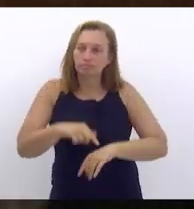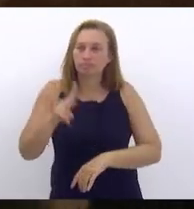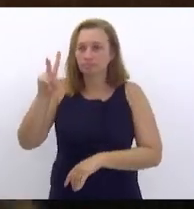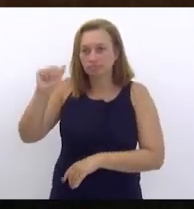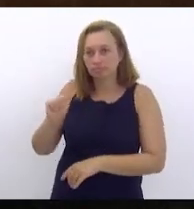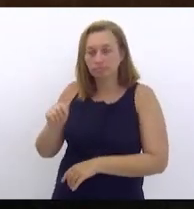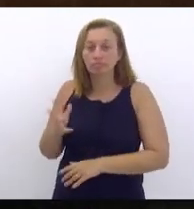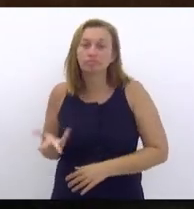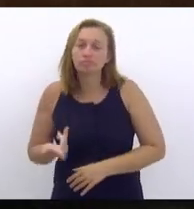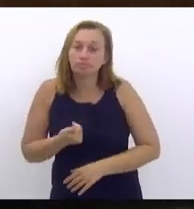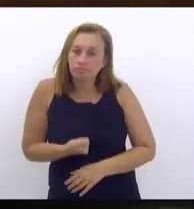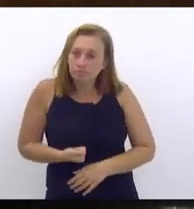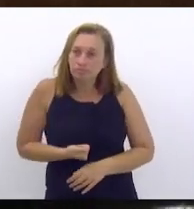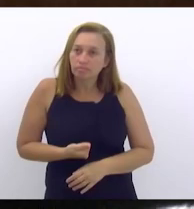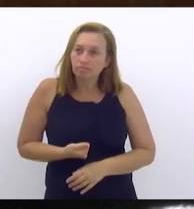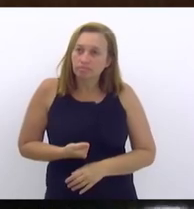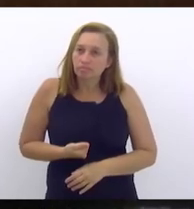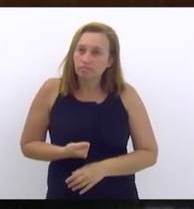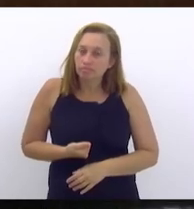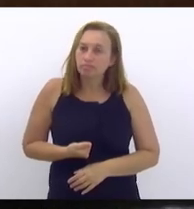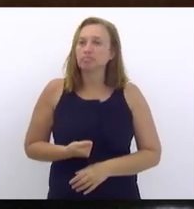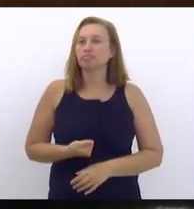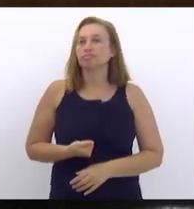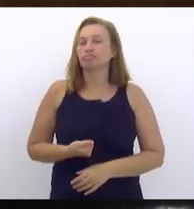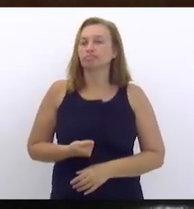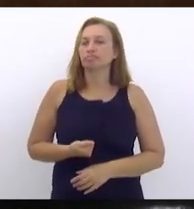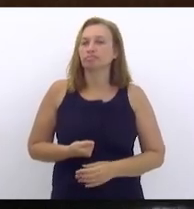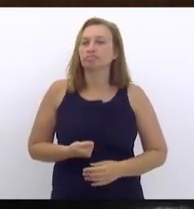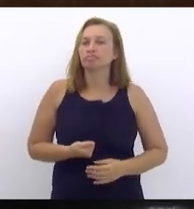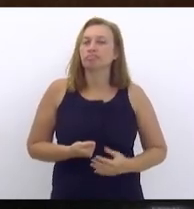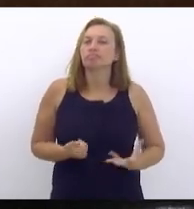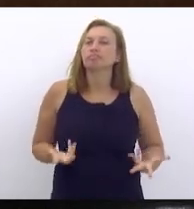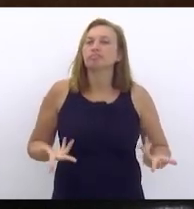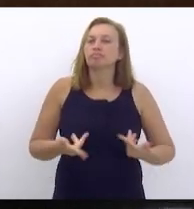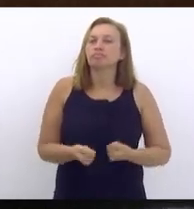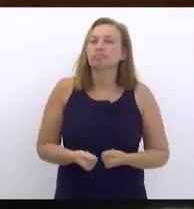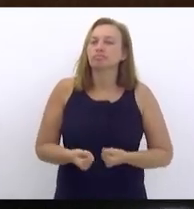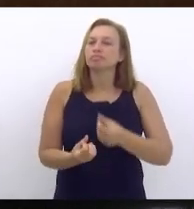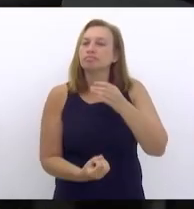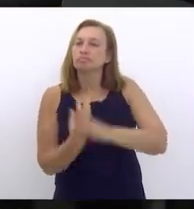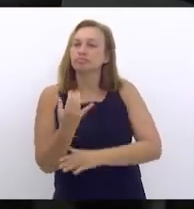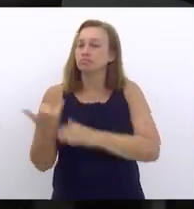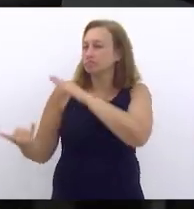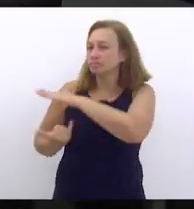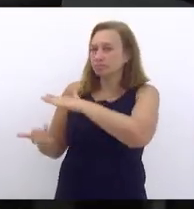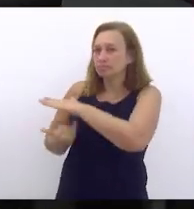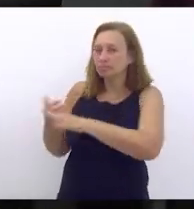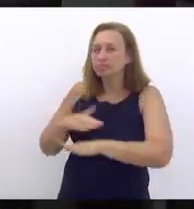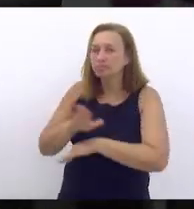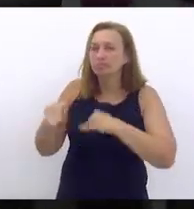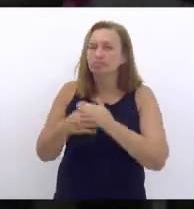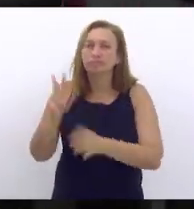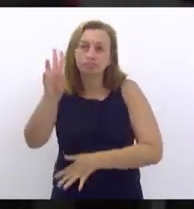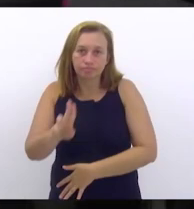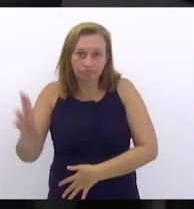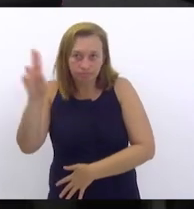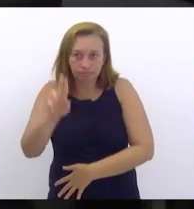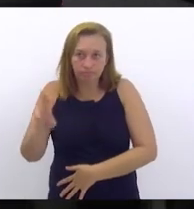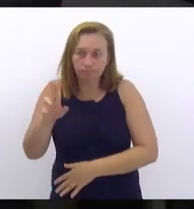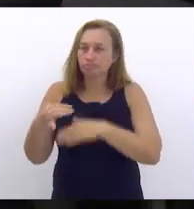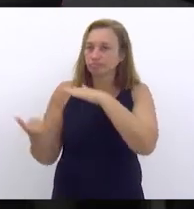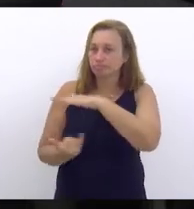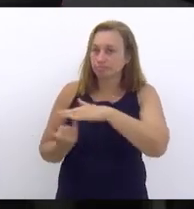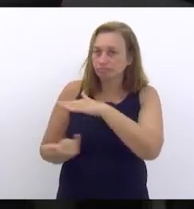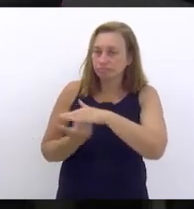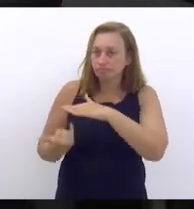a qualidade elevada da produção dessas instituições, todas elas, universidades e